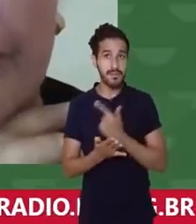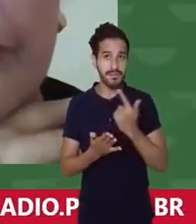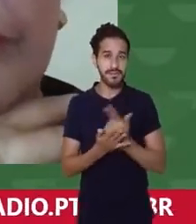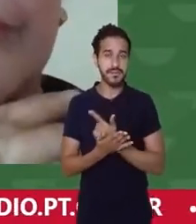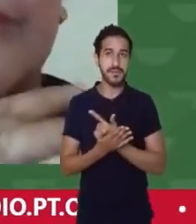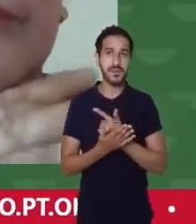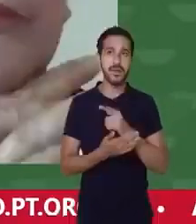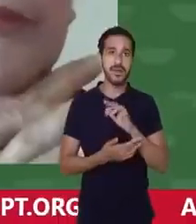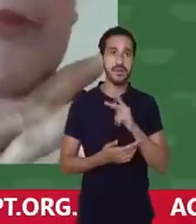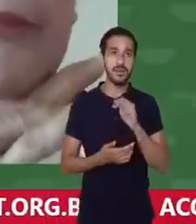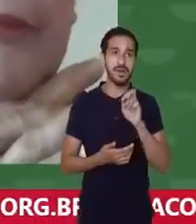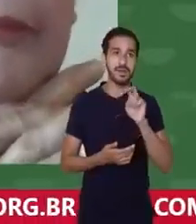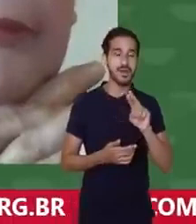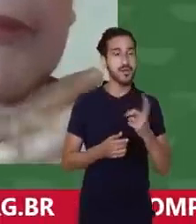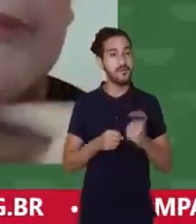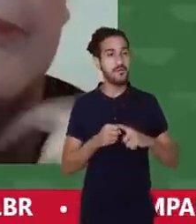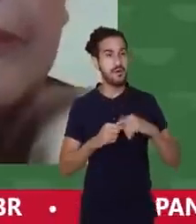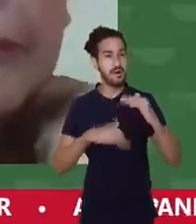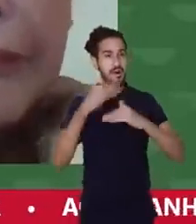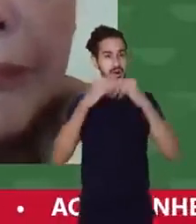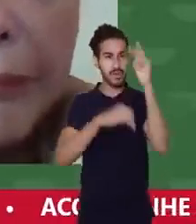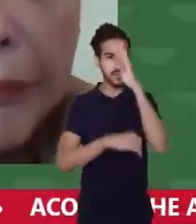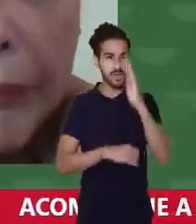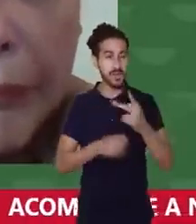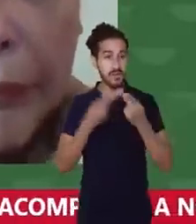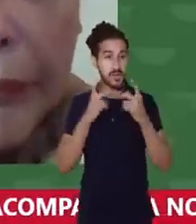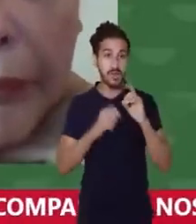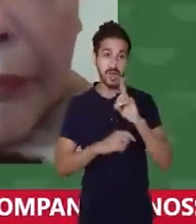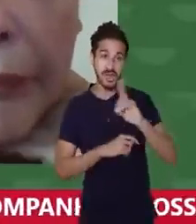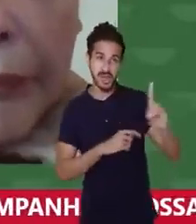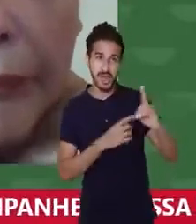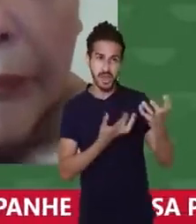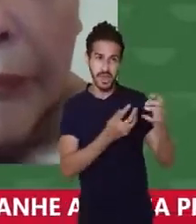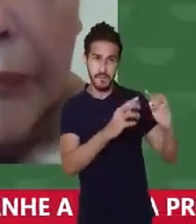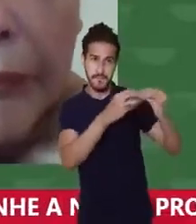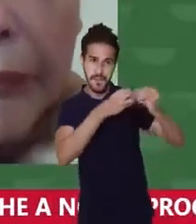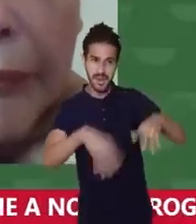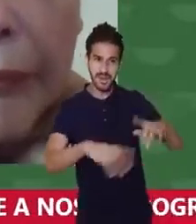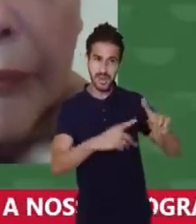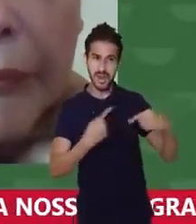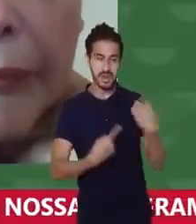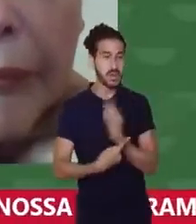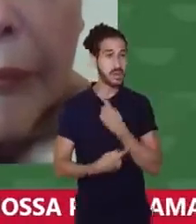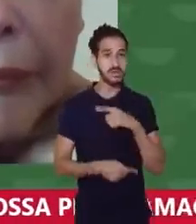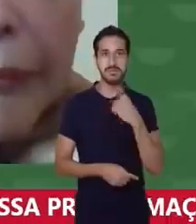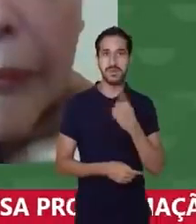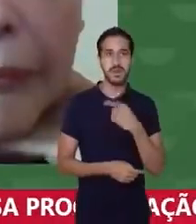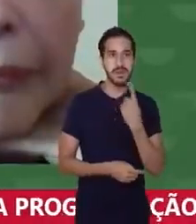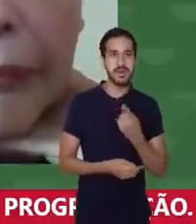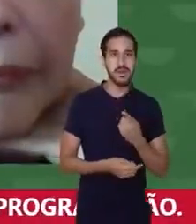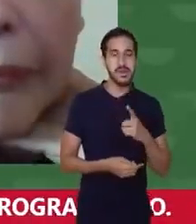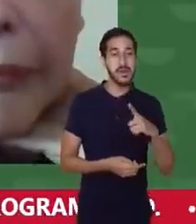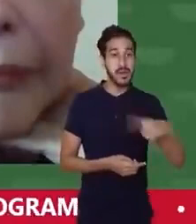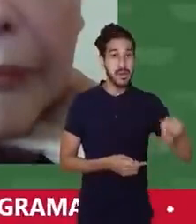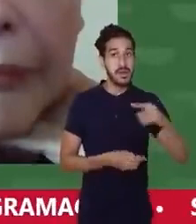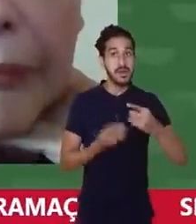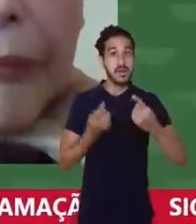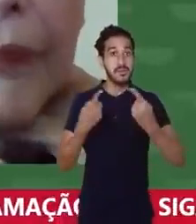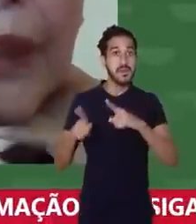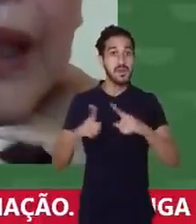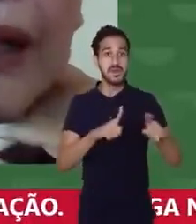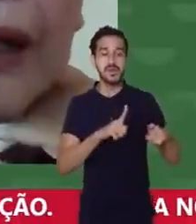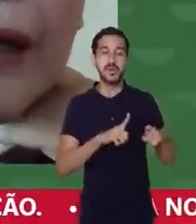pela Perseu Abramo da Reconstrução do Brasil, ele disse que a direita queria nos destruir, não conseguiu, estão